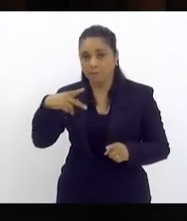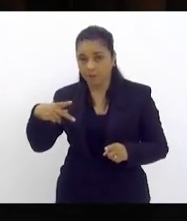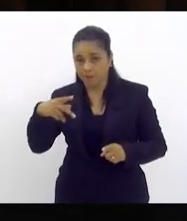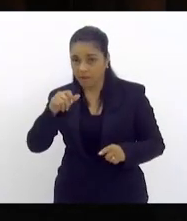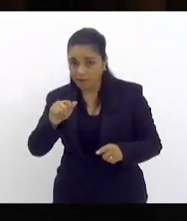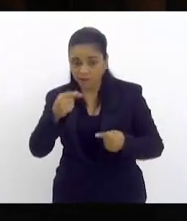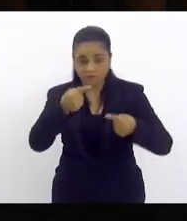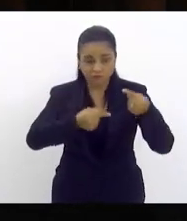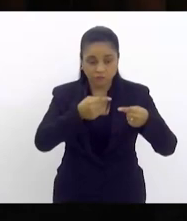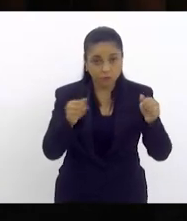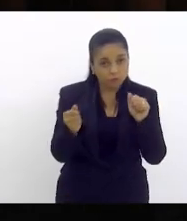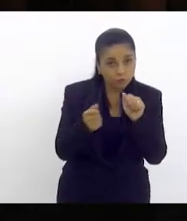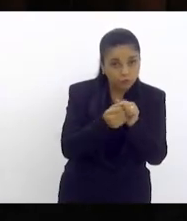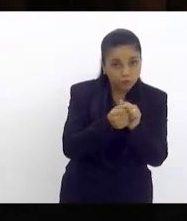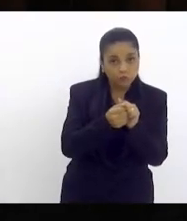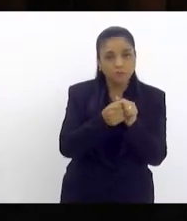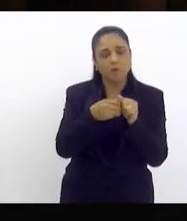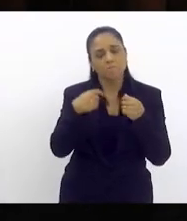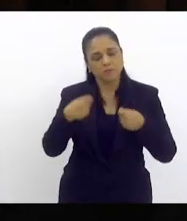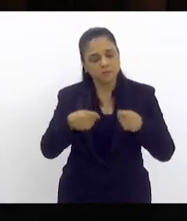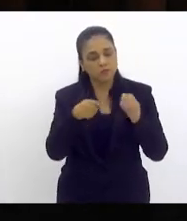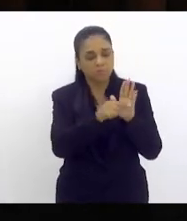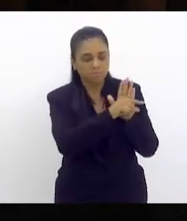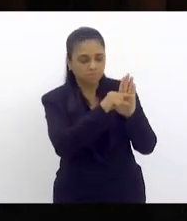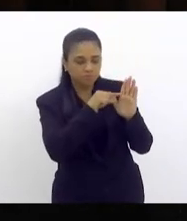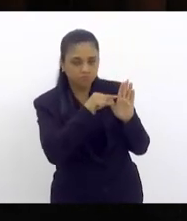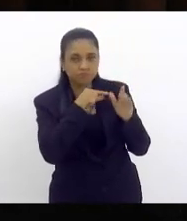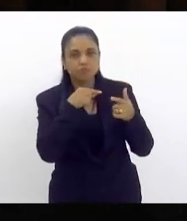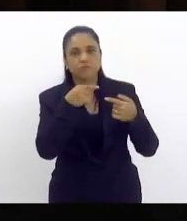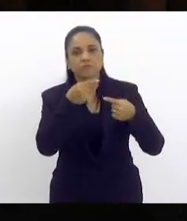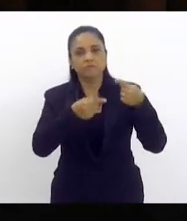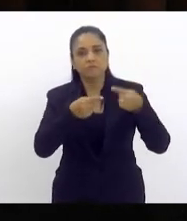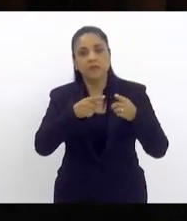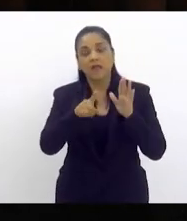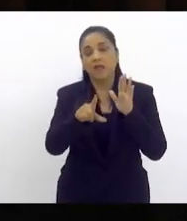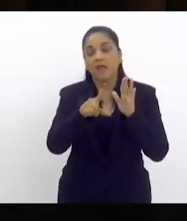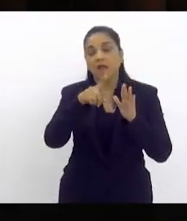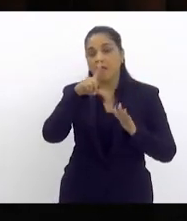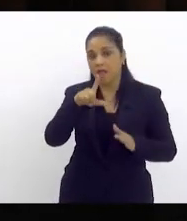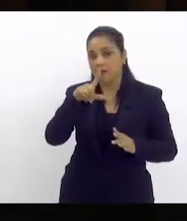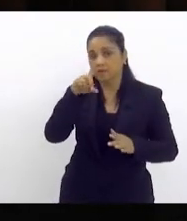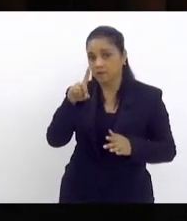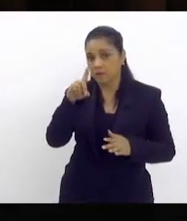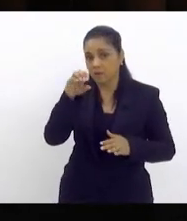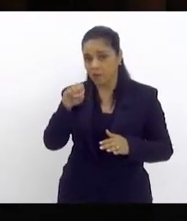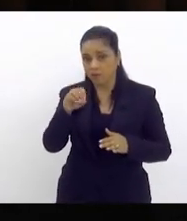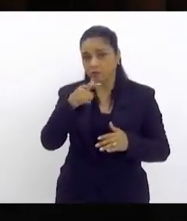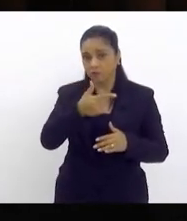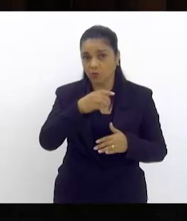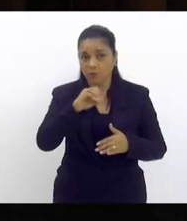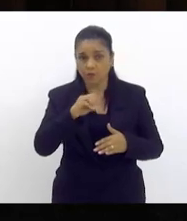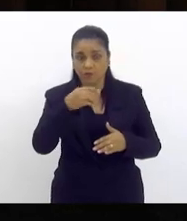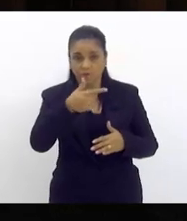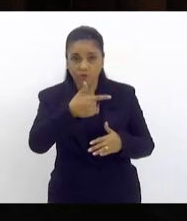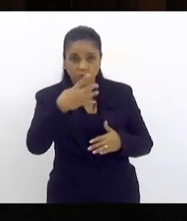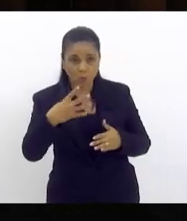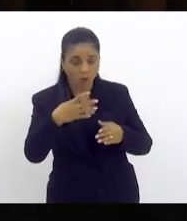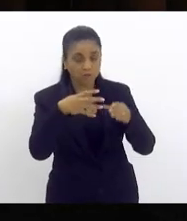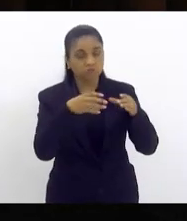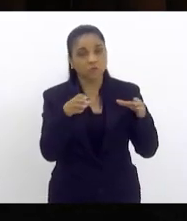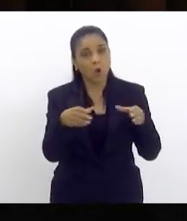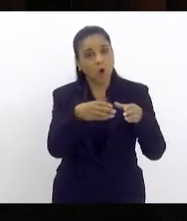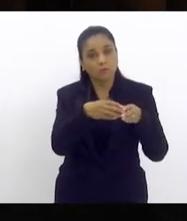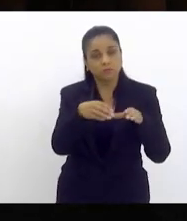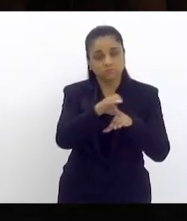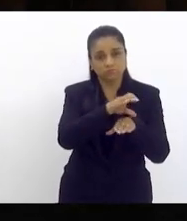trazer elementos contidos na LDO de 2024 e abordados na última audiência pública da Comissão de Orçamento